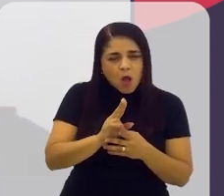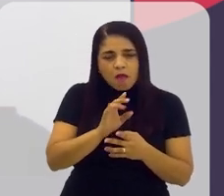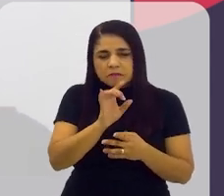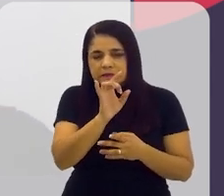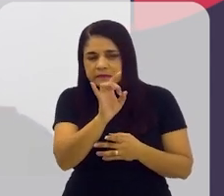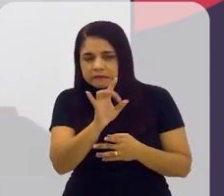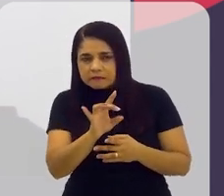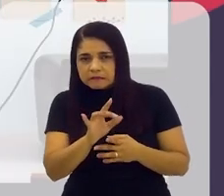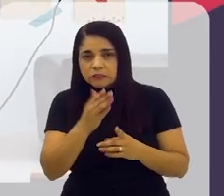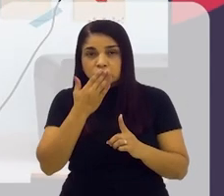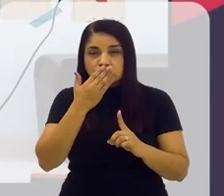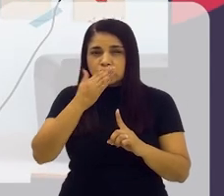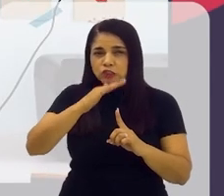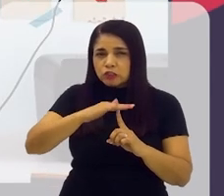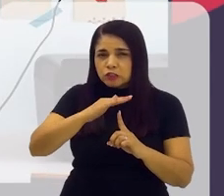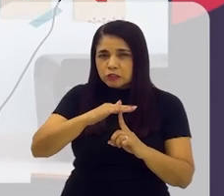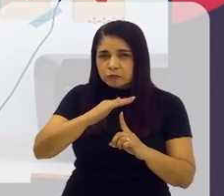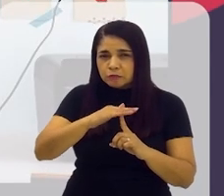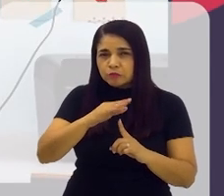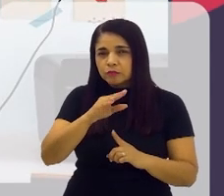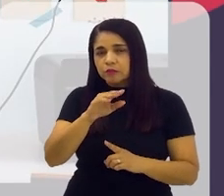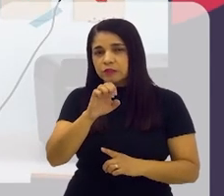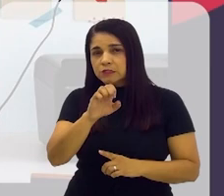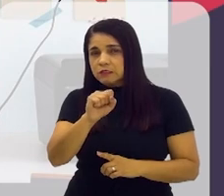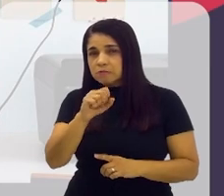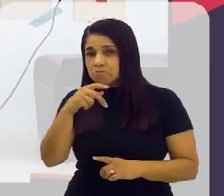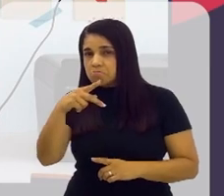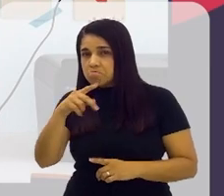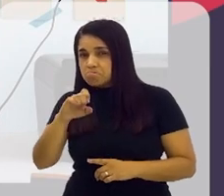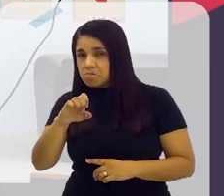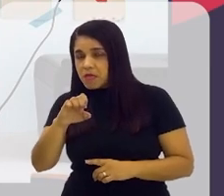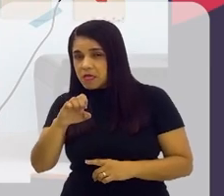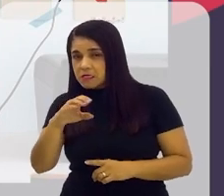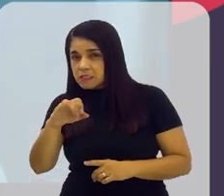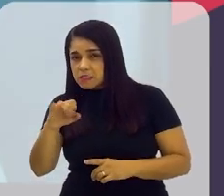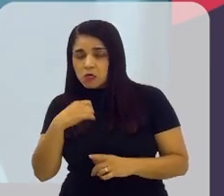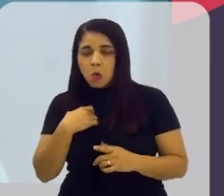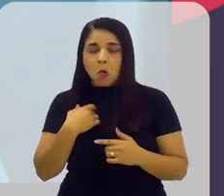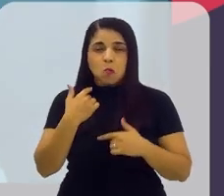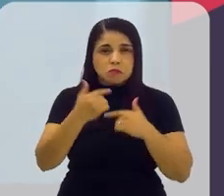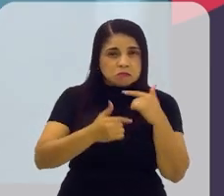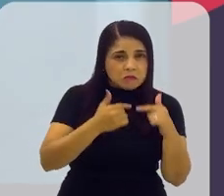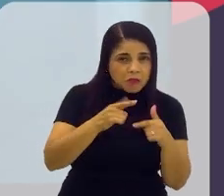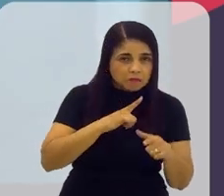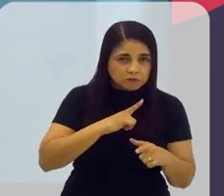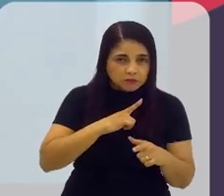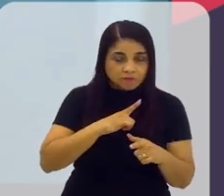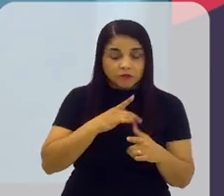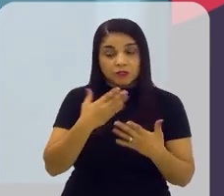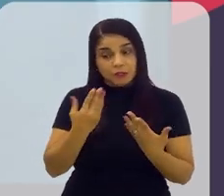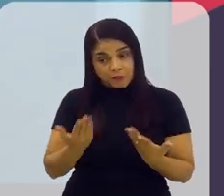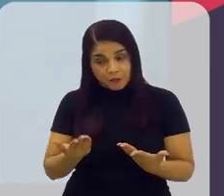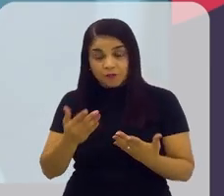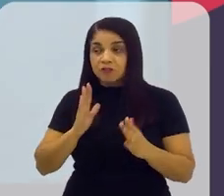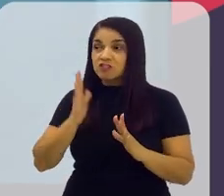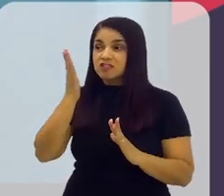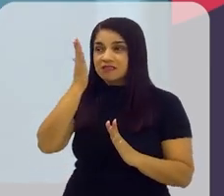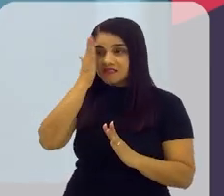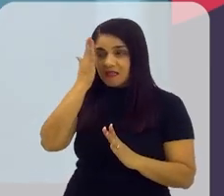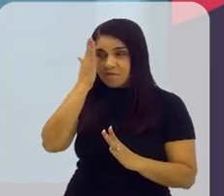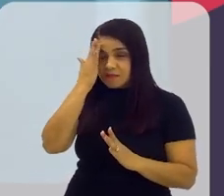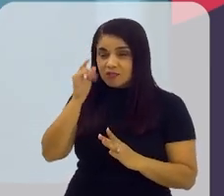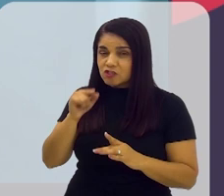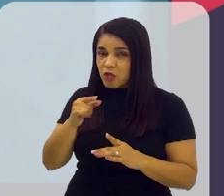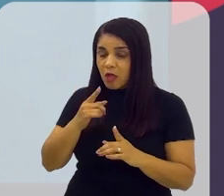o nome dela, a espécie, ou deu um pouquinho de trabalho? Como é que foi? Então, o que que acontece? Como a